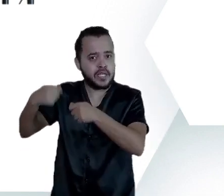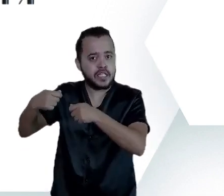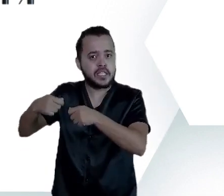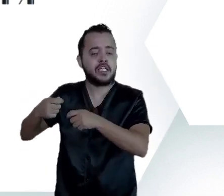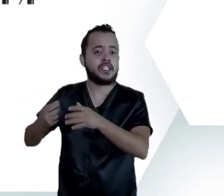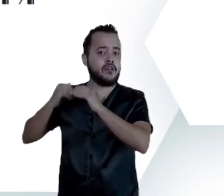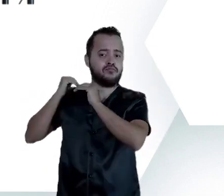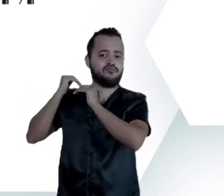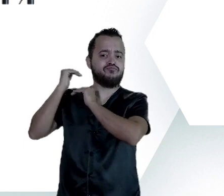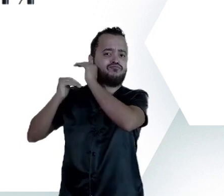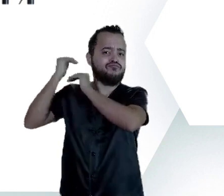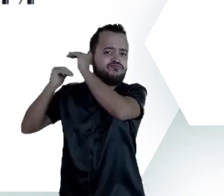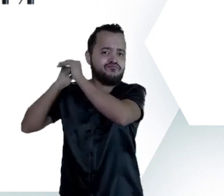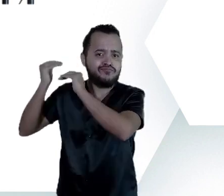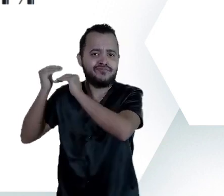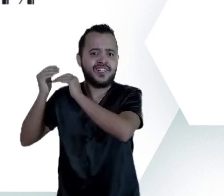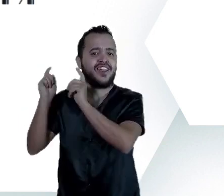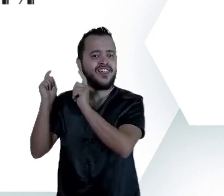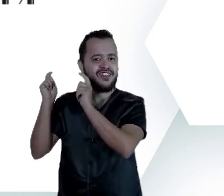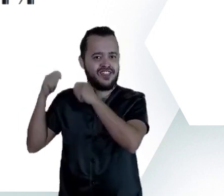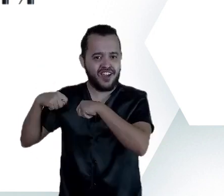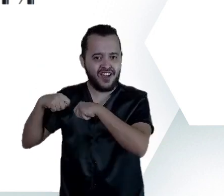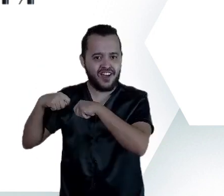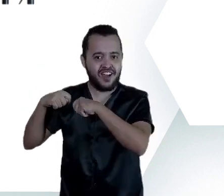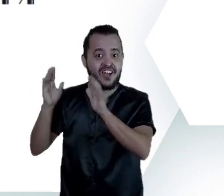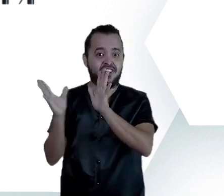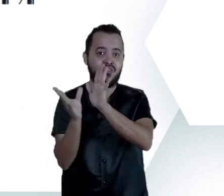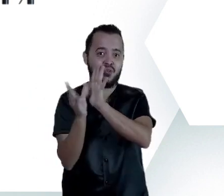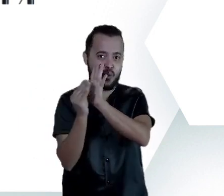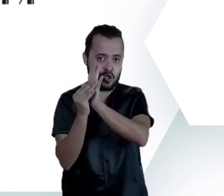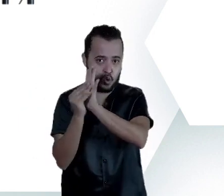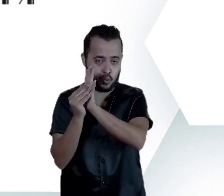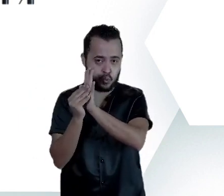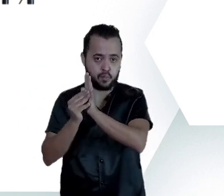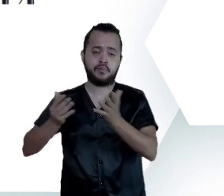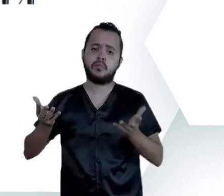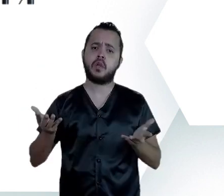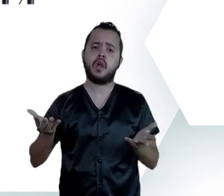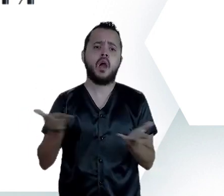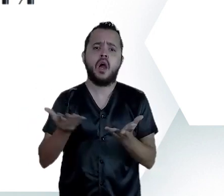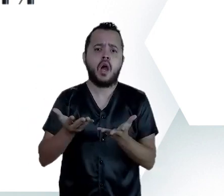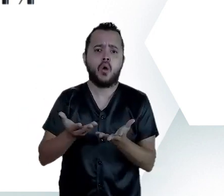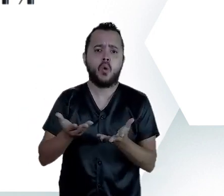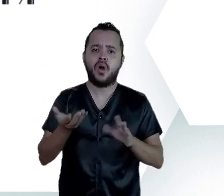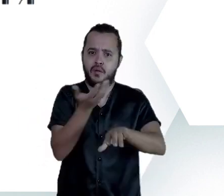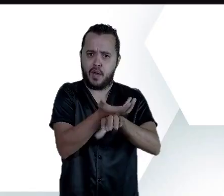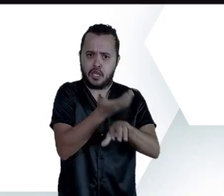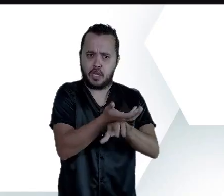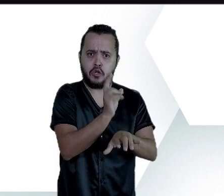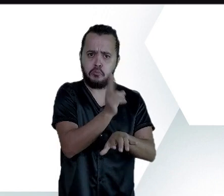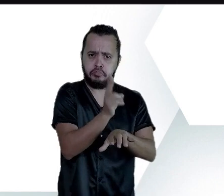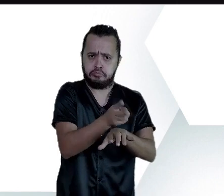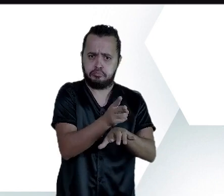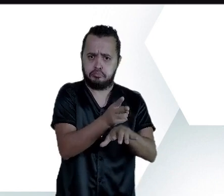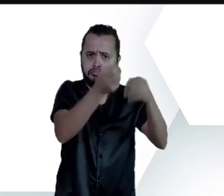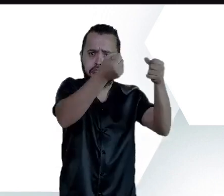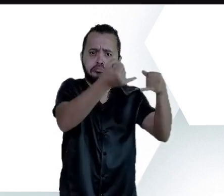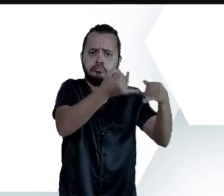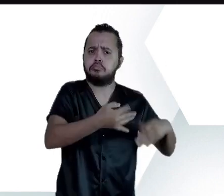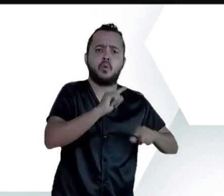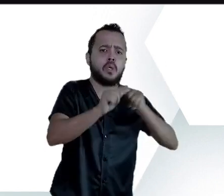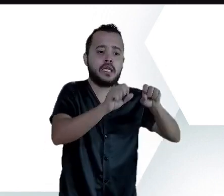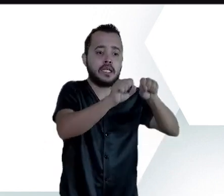poder evoluir um pouco mais em nosso conteúdo. Vamos dar sequência à nossa disciplina, começando falando